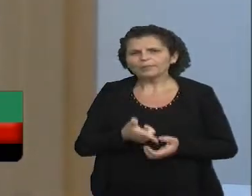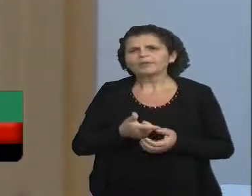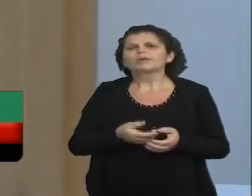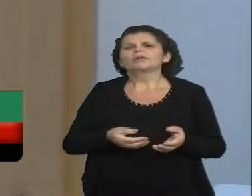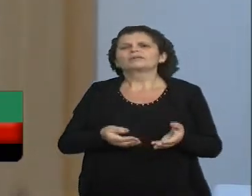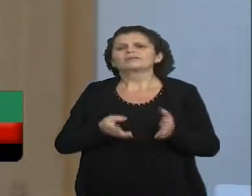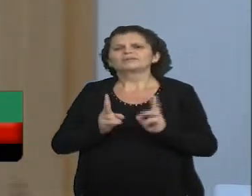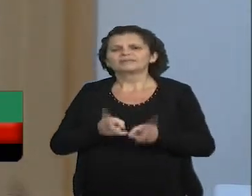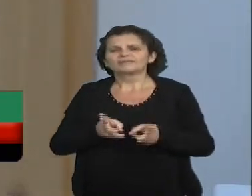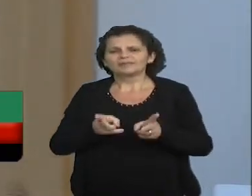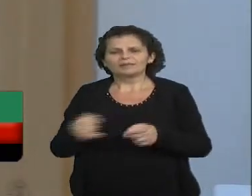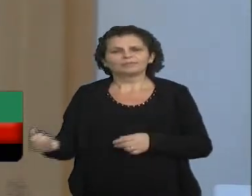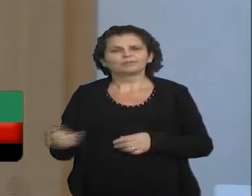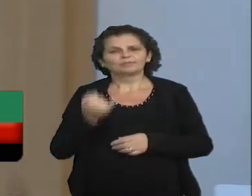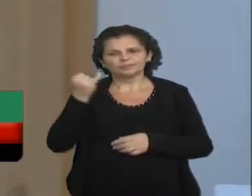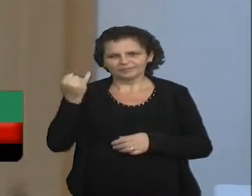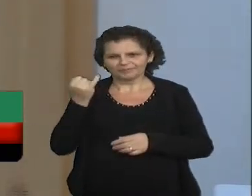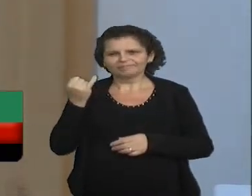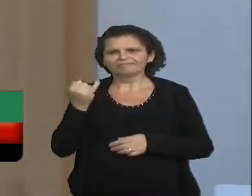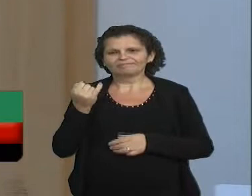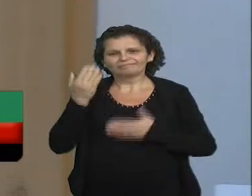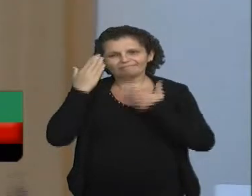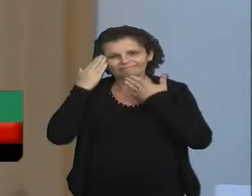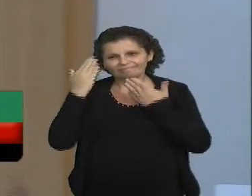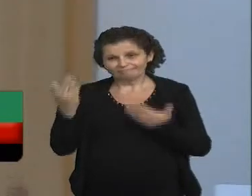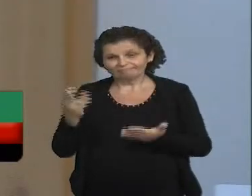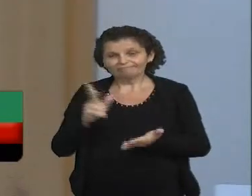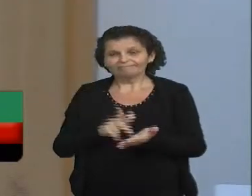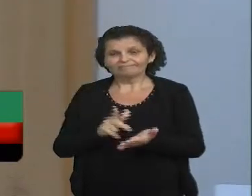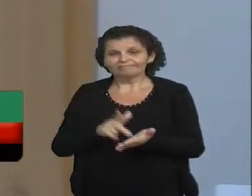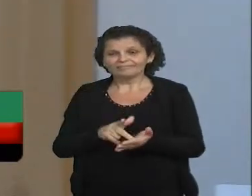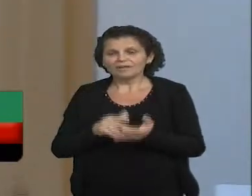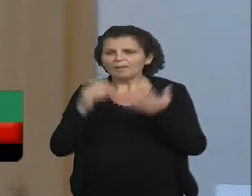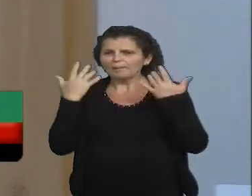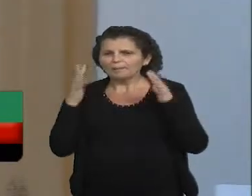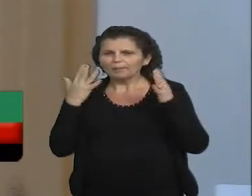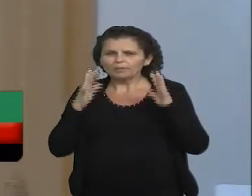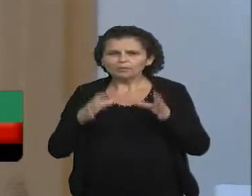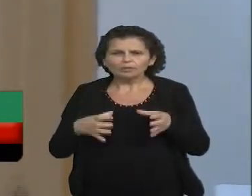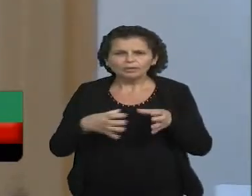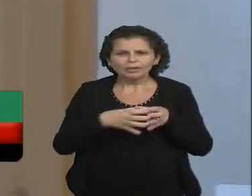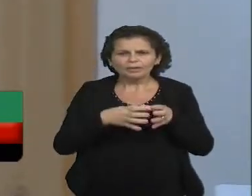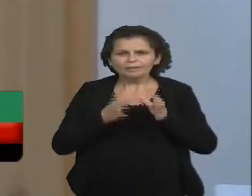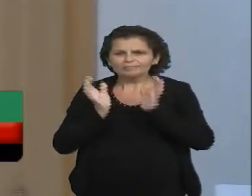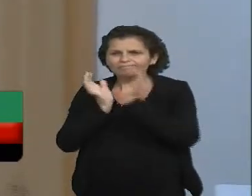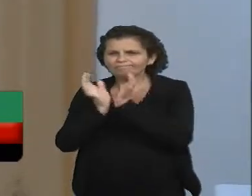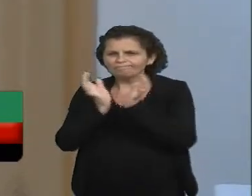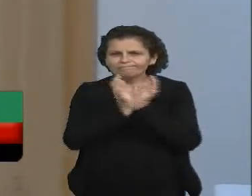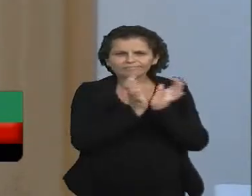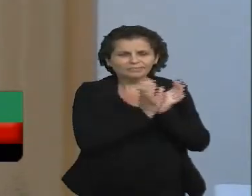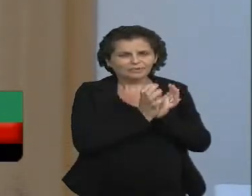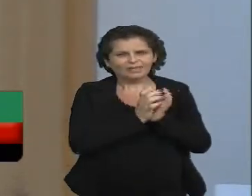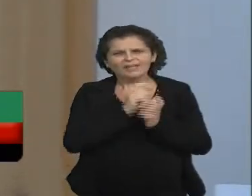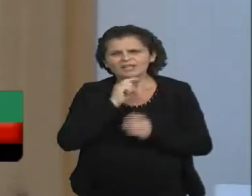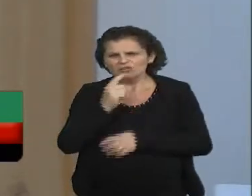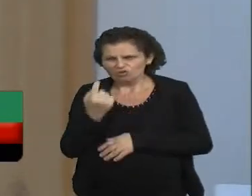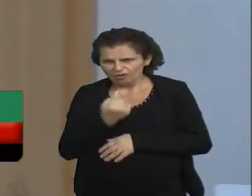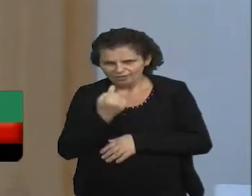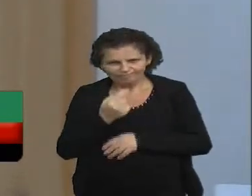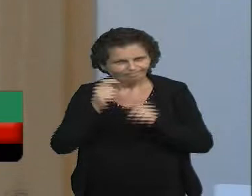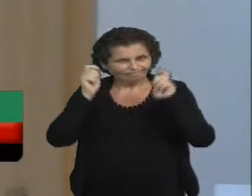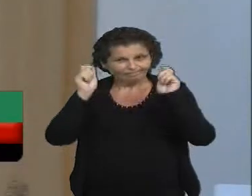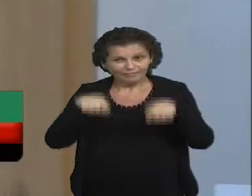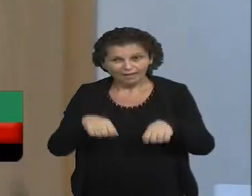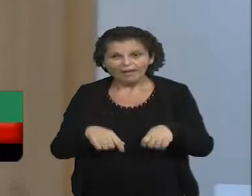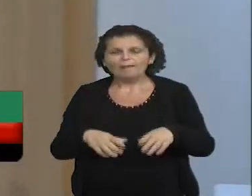César entende que isso é importante. Obrigada. E parabéns a toda a sua equipe, porque ninguém faz nada sozinho.